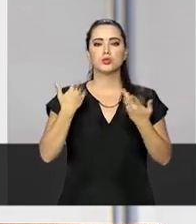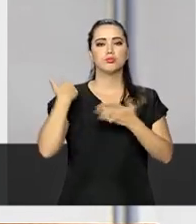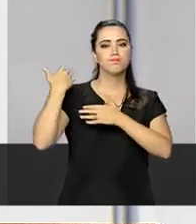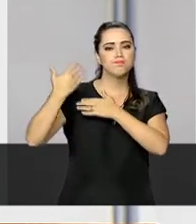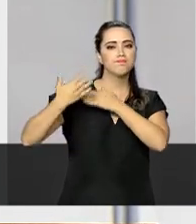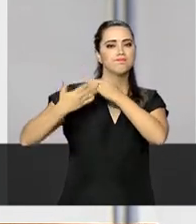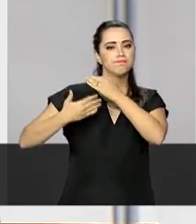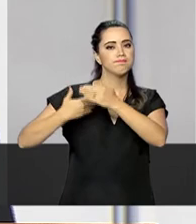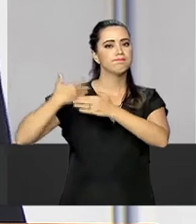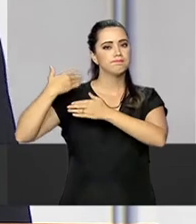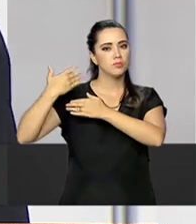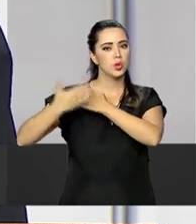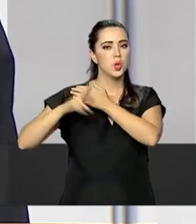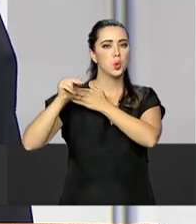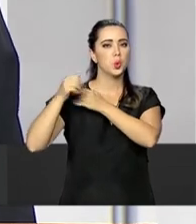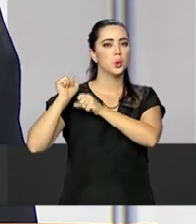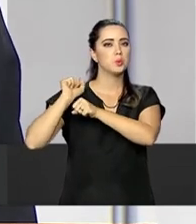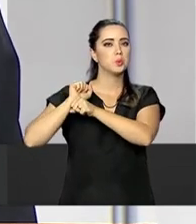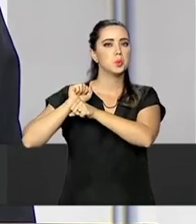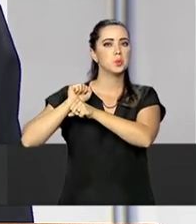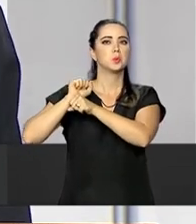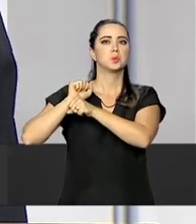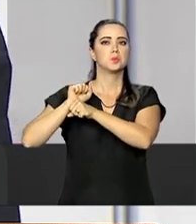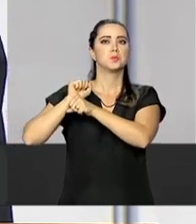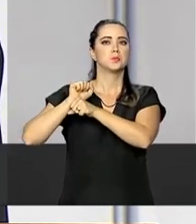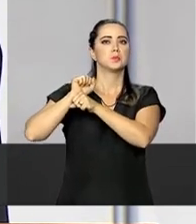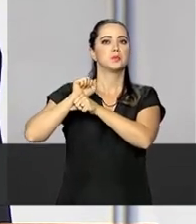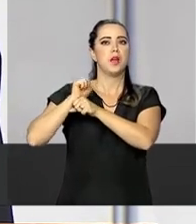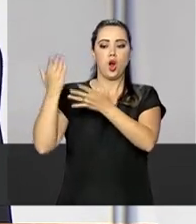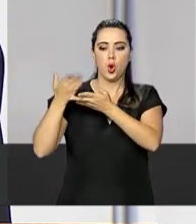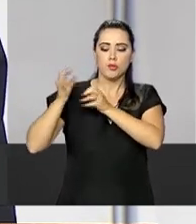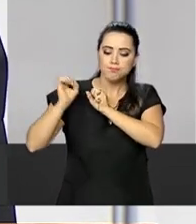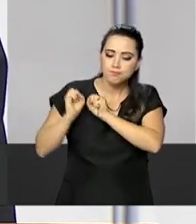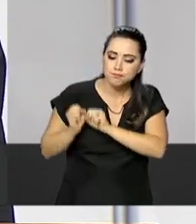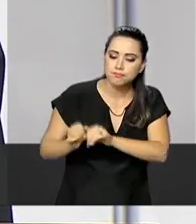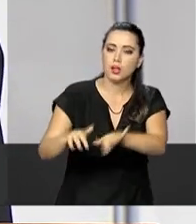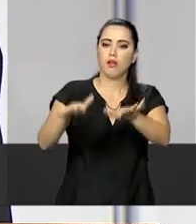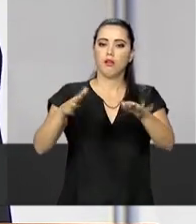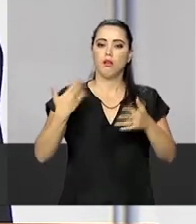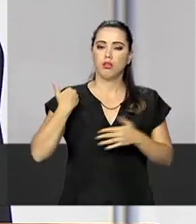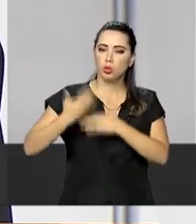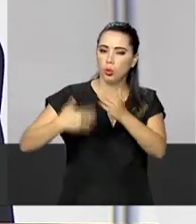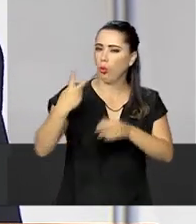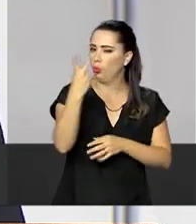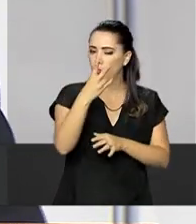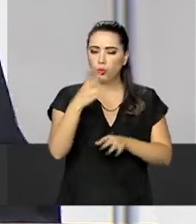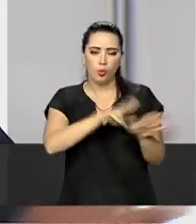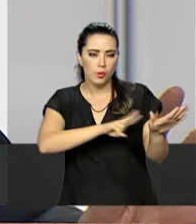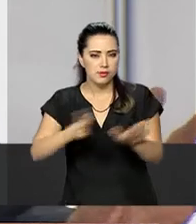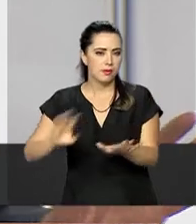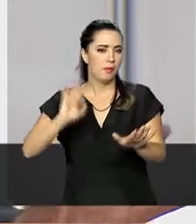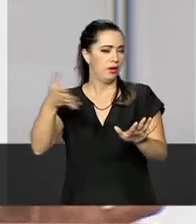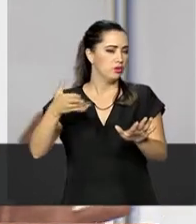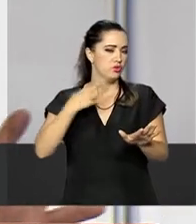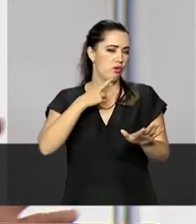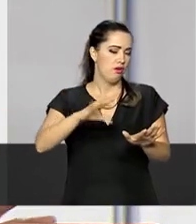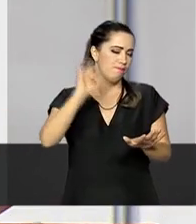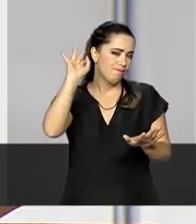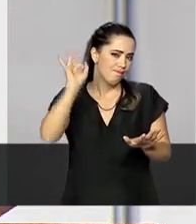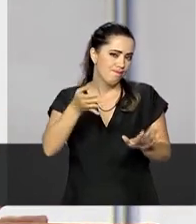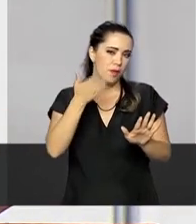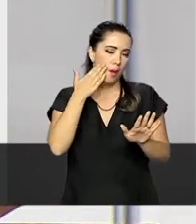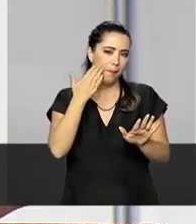muito tempo e sem que haja uma solução foi muito bem em menos de duas semanas nós estamos aqui apresentando